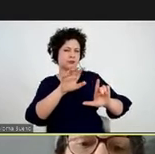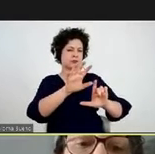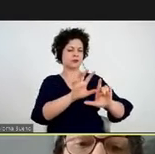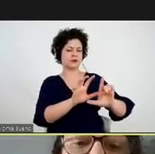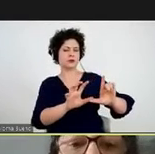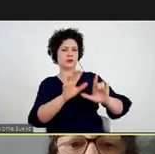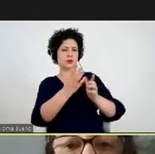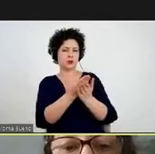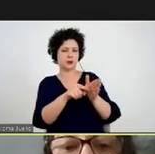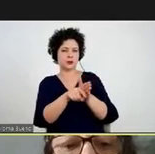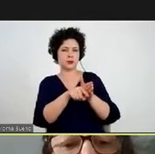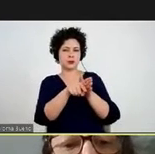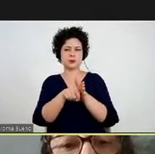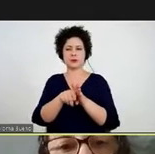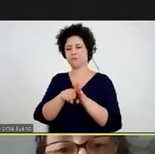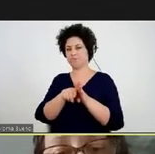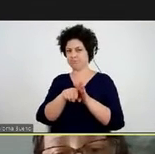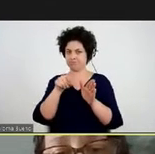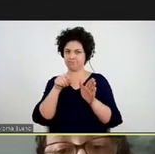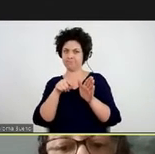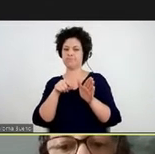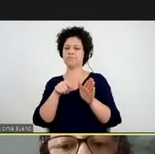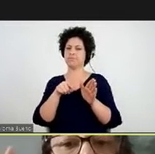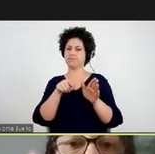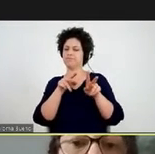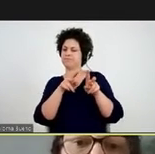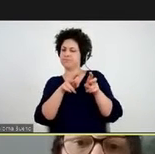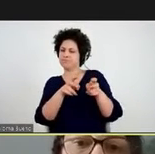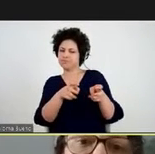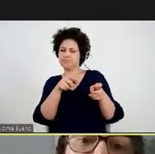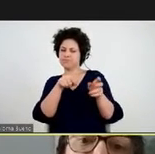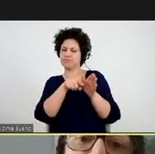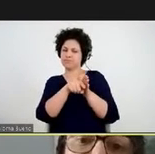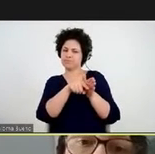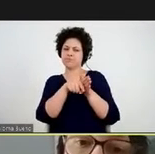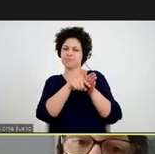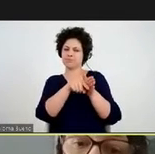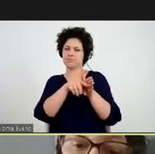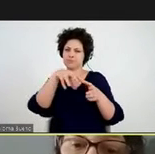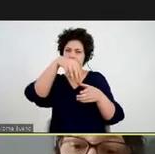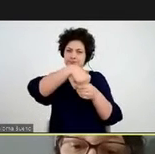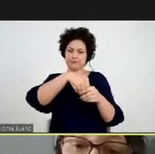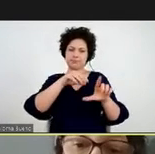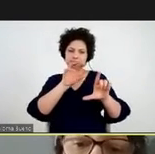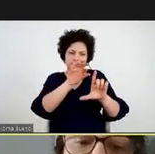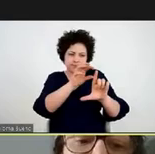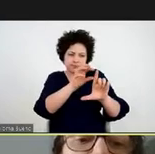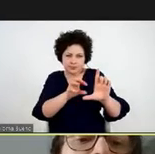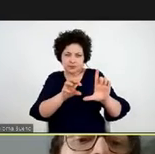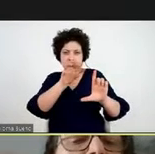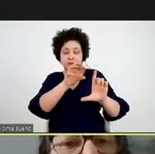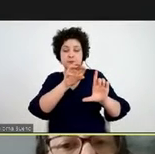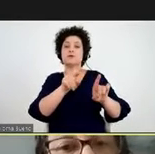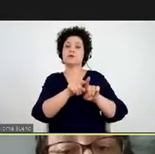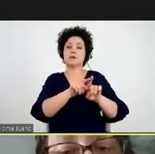pode ser entrevisto como um exame, tanto dos mecanismos internos da imagem, não é, do texto,